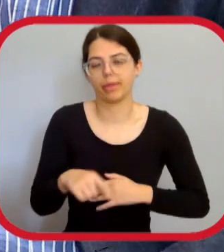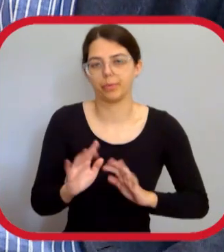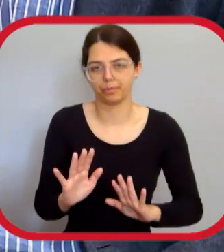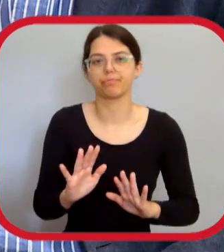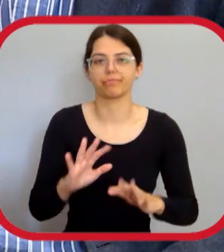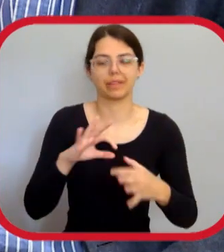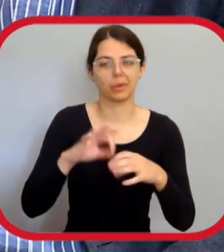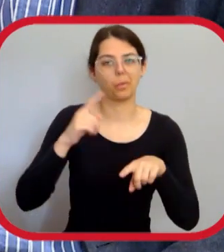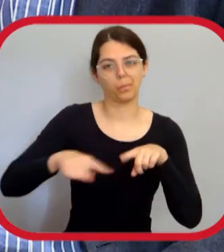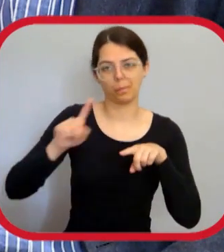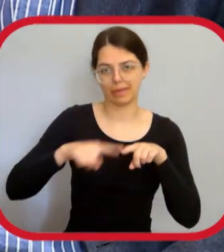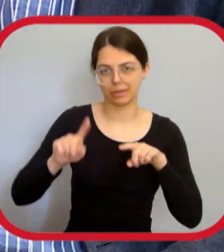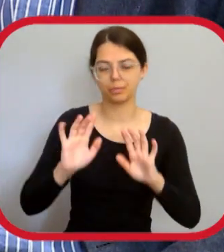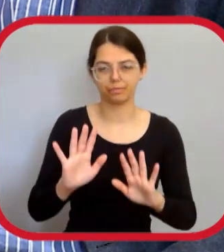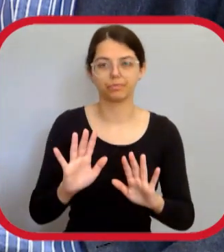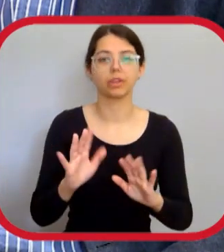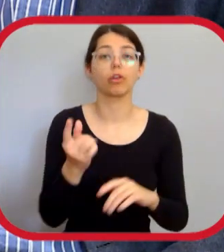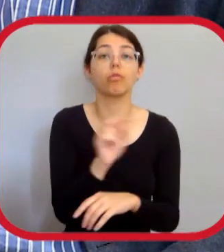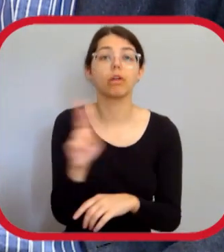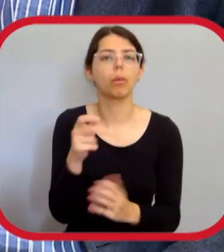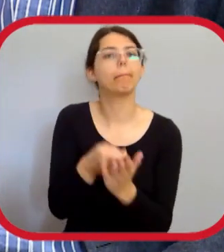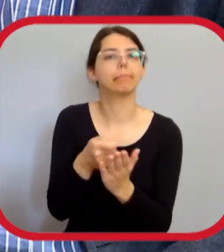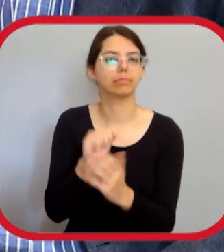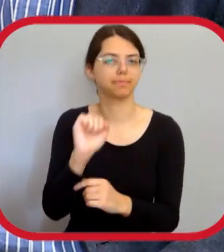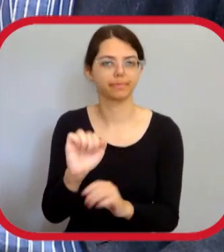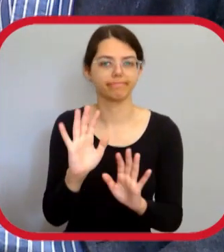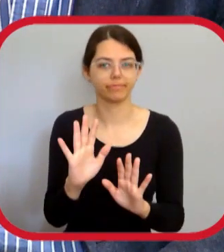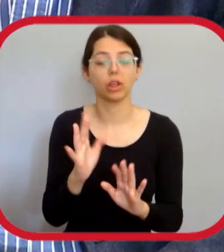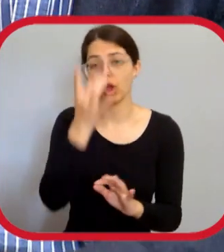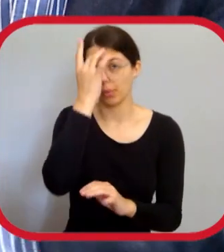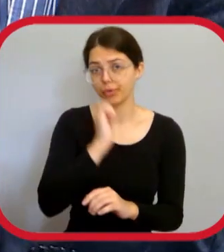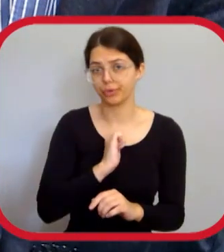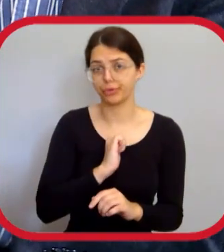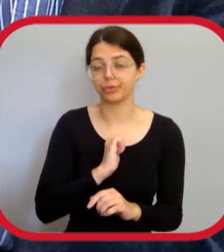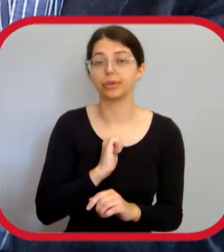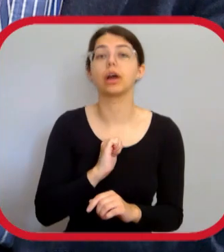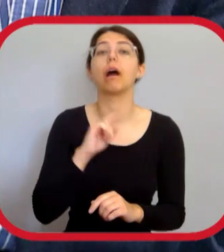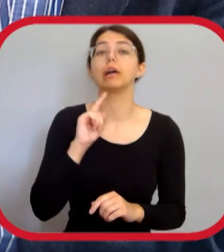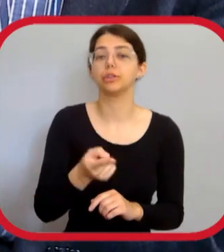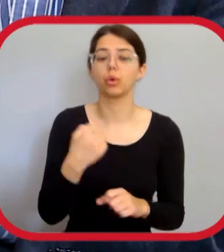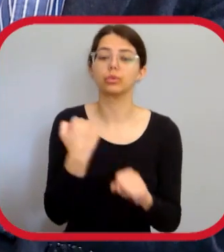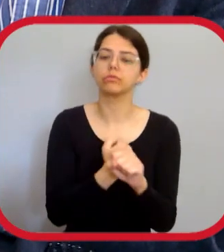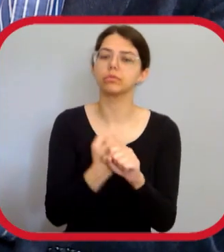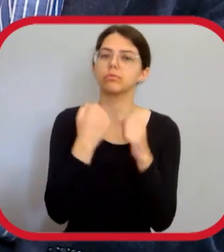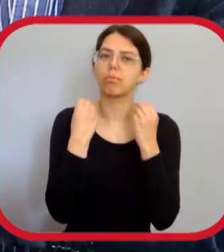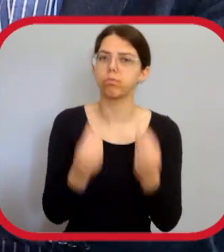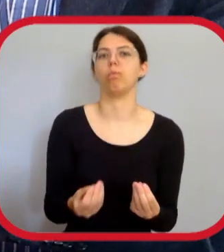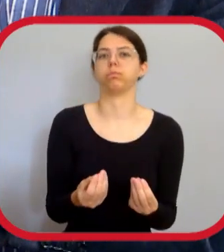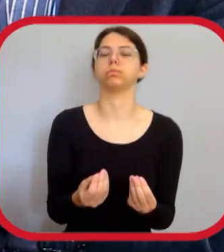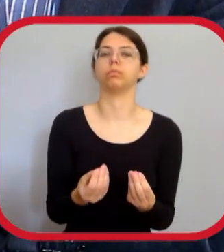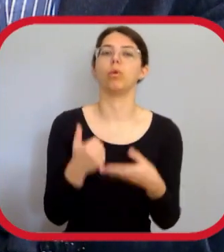relativamente à questão das propinas e ao valor que é pago, porque aquilo que eu acho que nós devemos ter é um bom serviço,